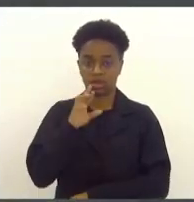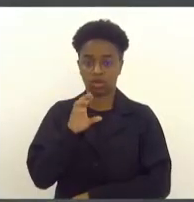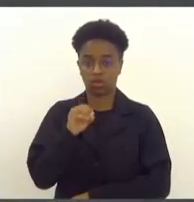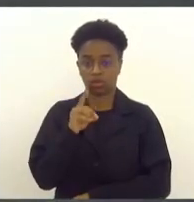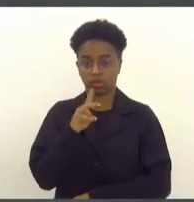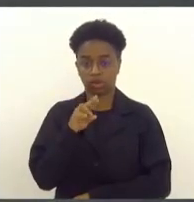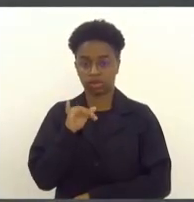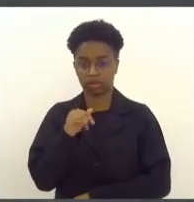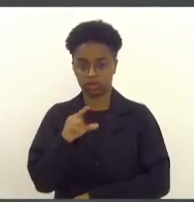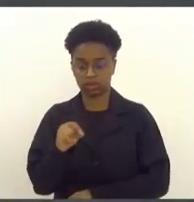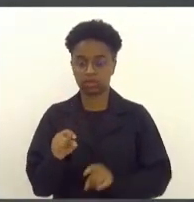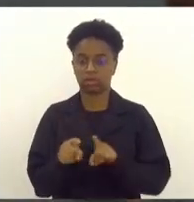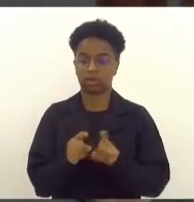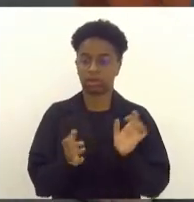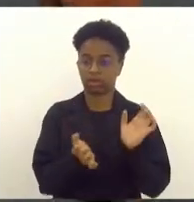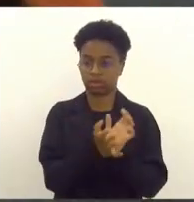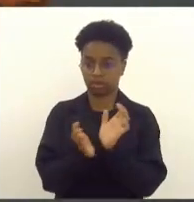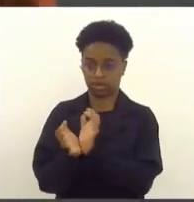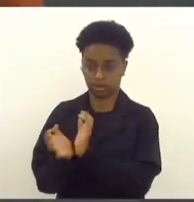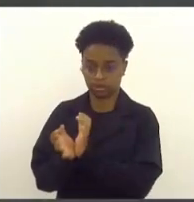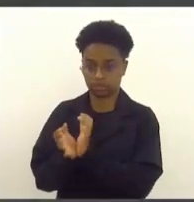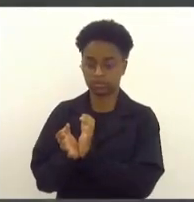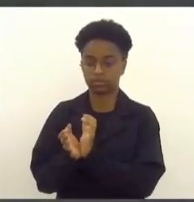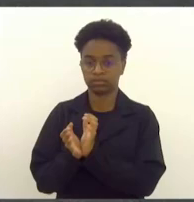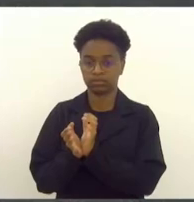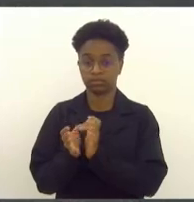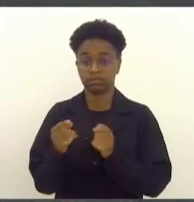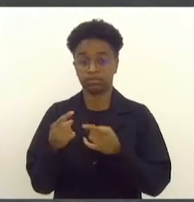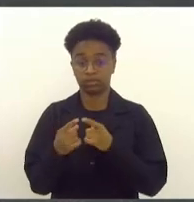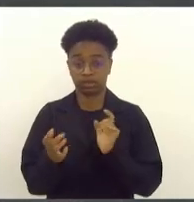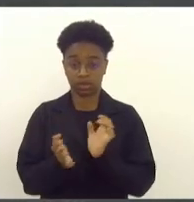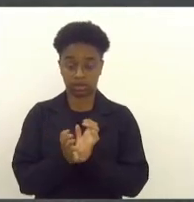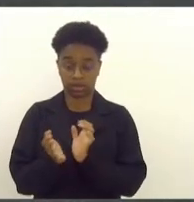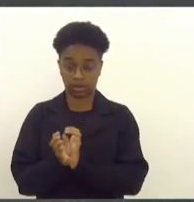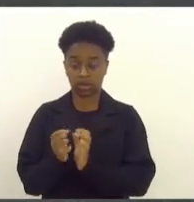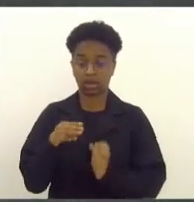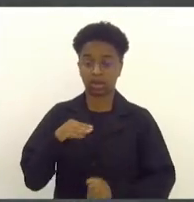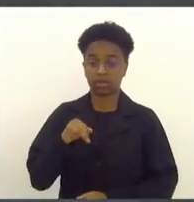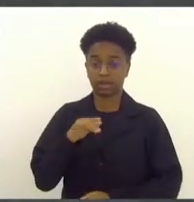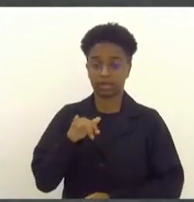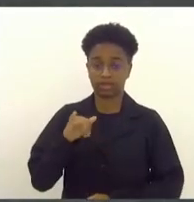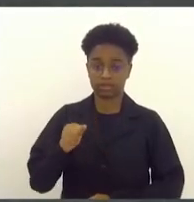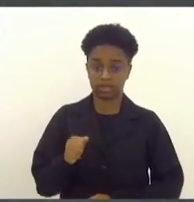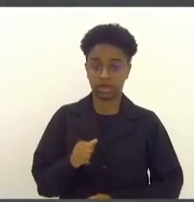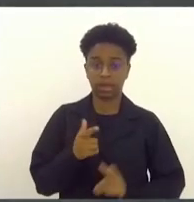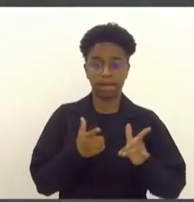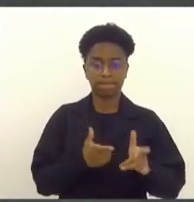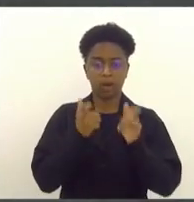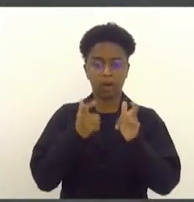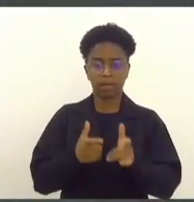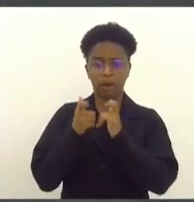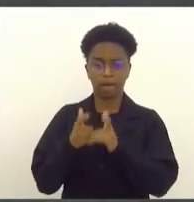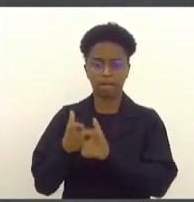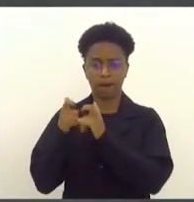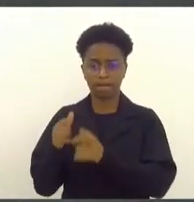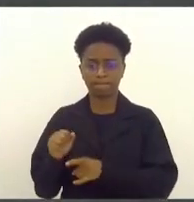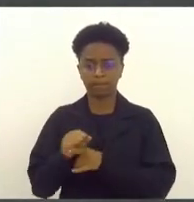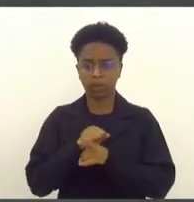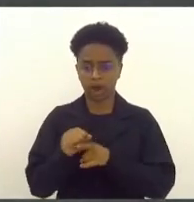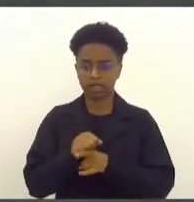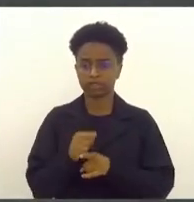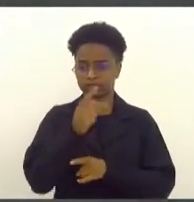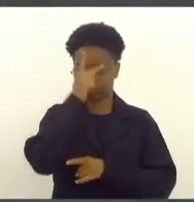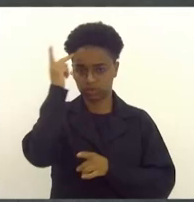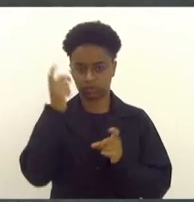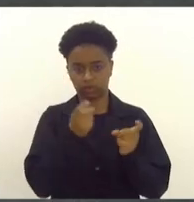que também estava lá e por toda a equipe essa equipe de milicianos da prefeitura dando tiro de borracha nos vendedores